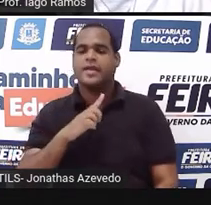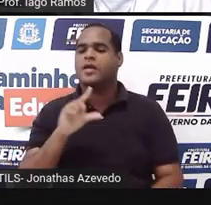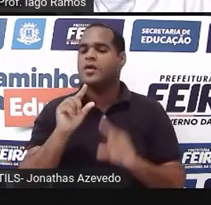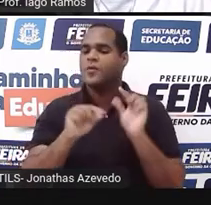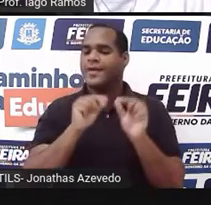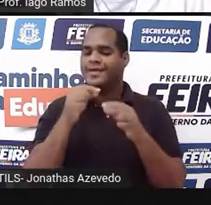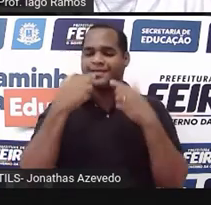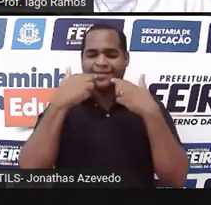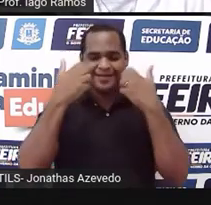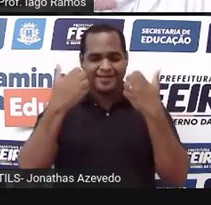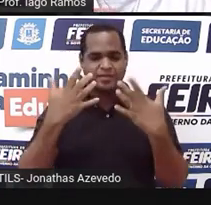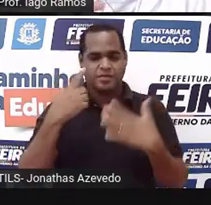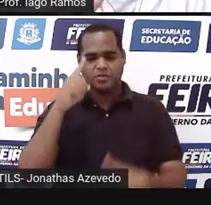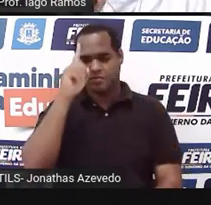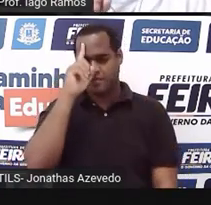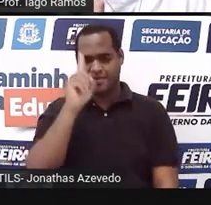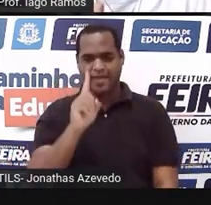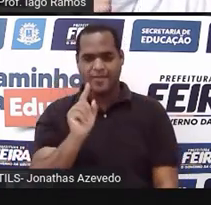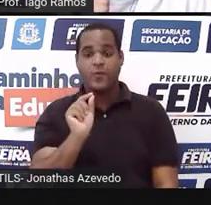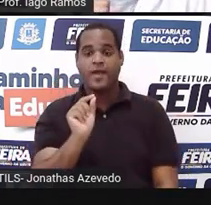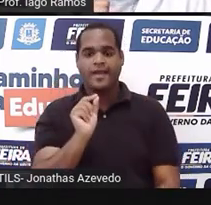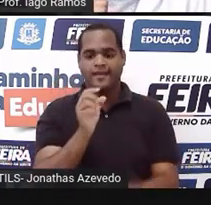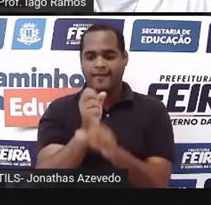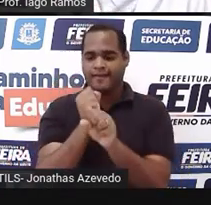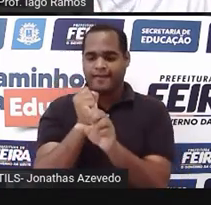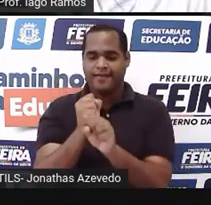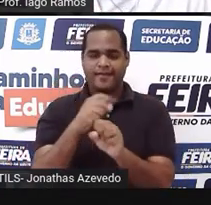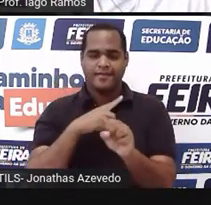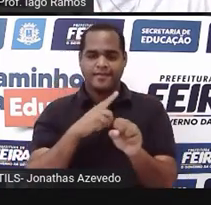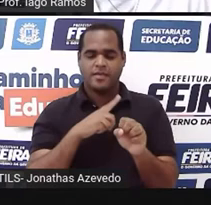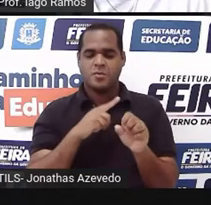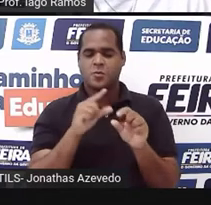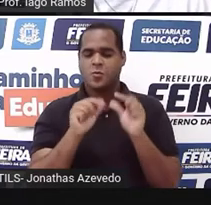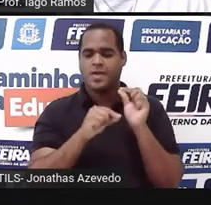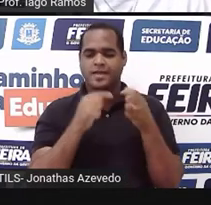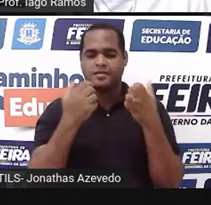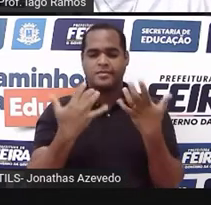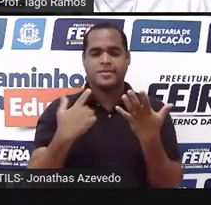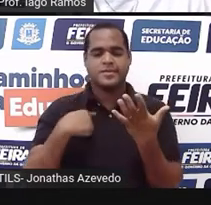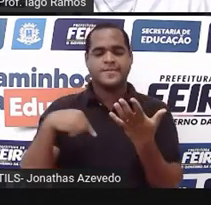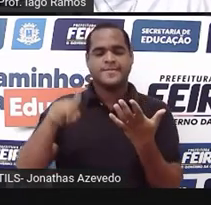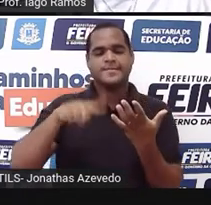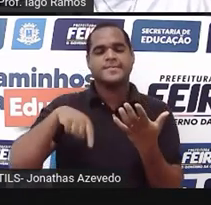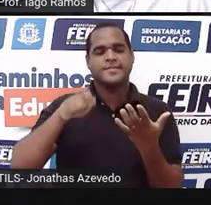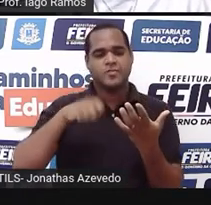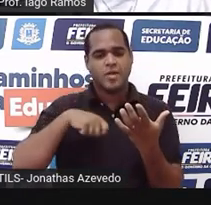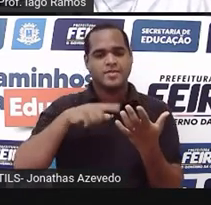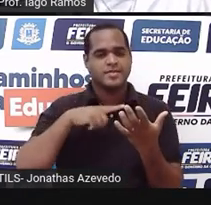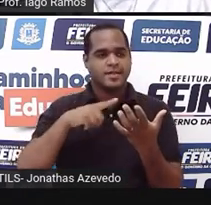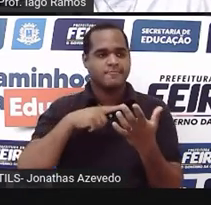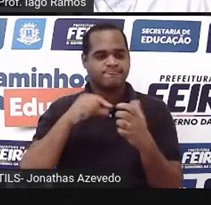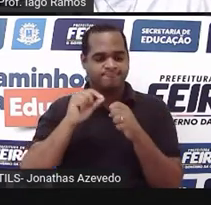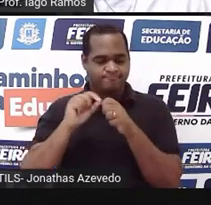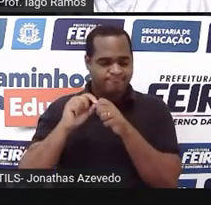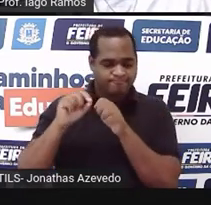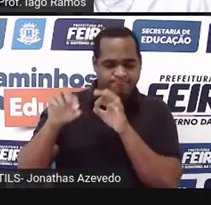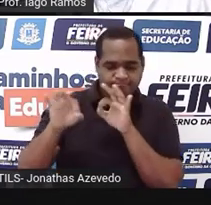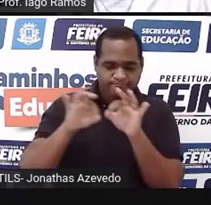eu falei o seguinte a gente não sabe calcular a área de uma figura o que a gente pode tentar fazer é